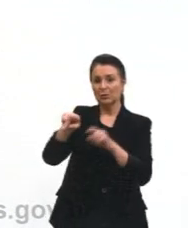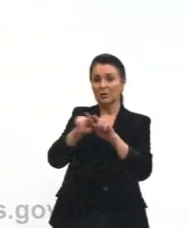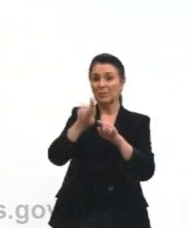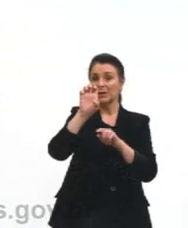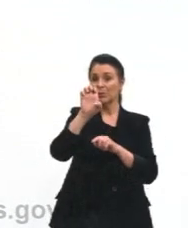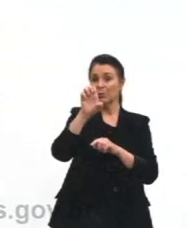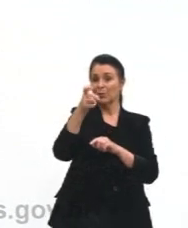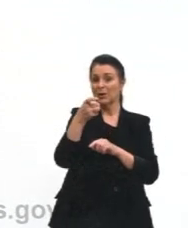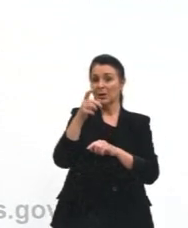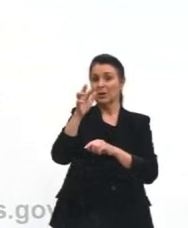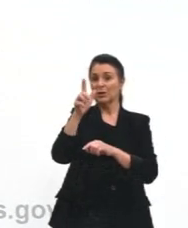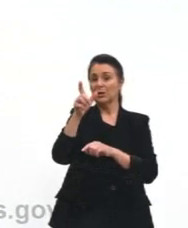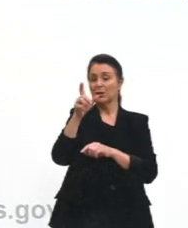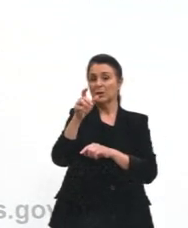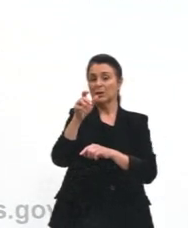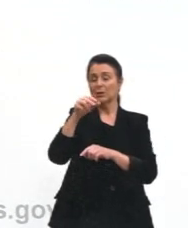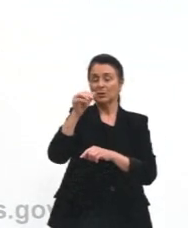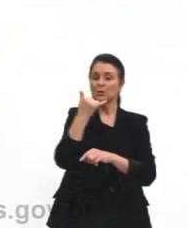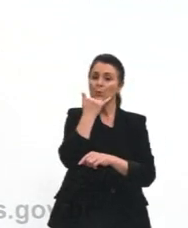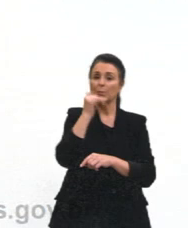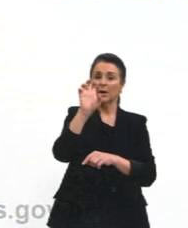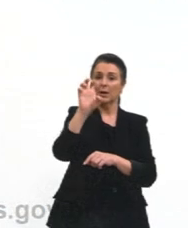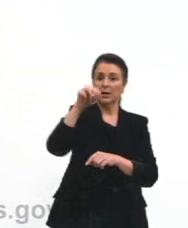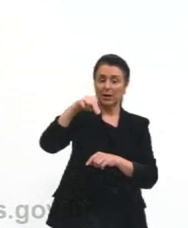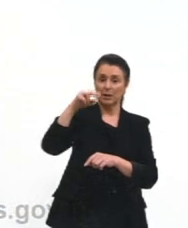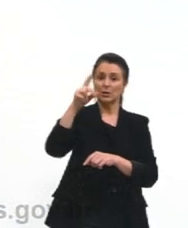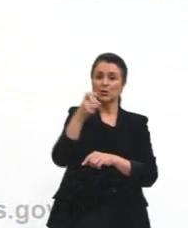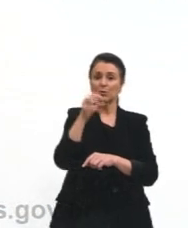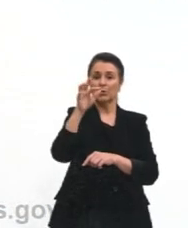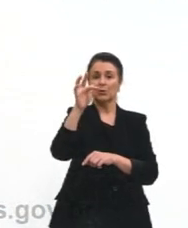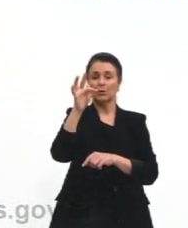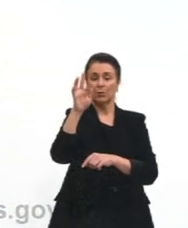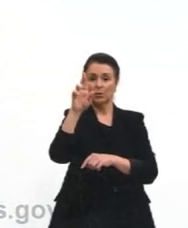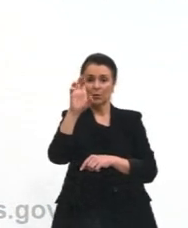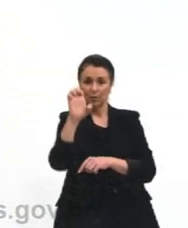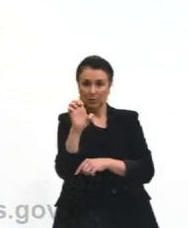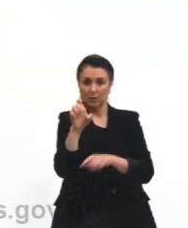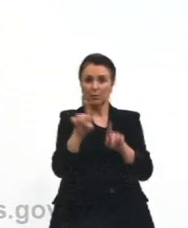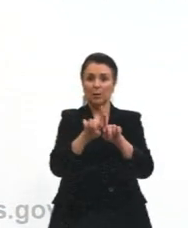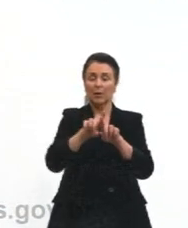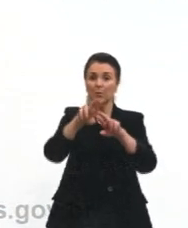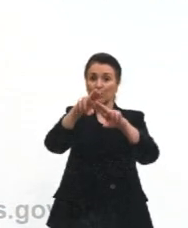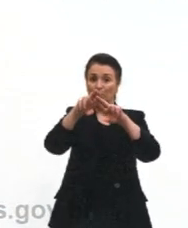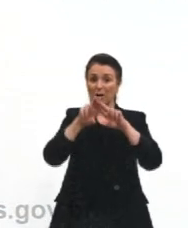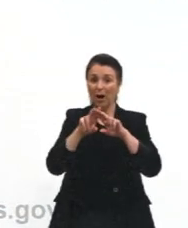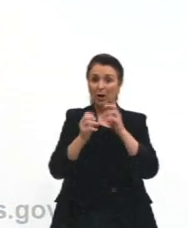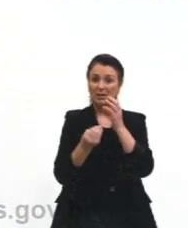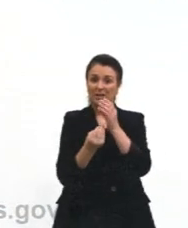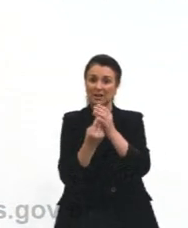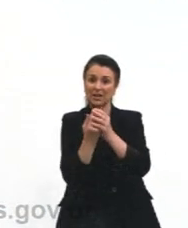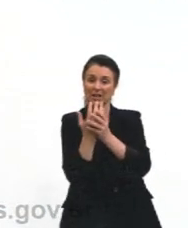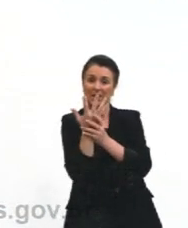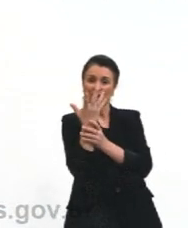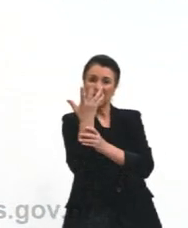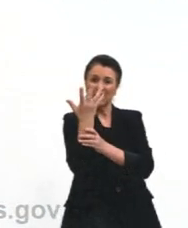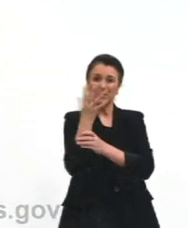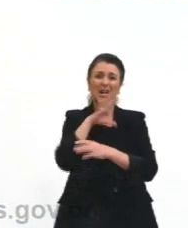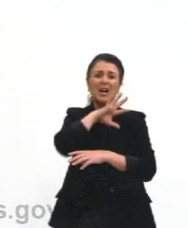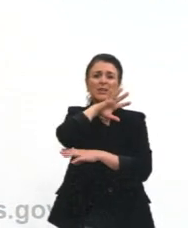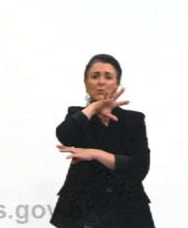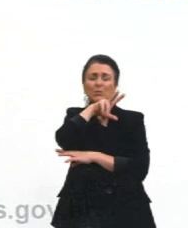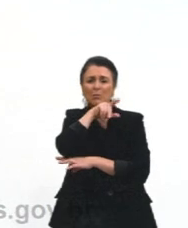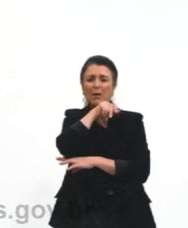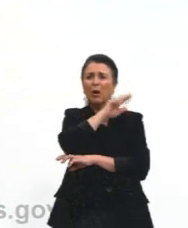gerados pela queima de combustíveis fósseis à formação de chuva mais ou menos ácida depende não só da